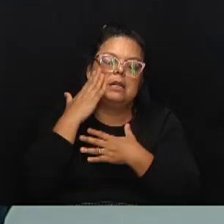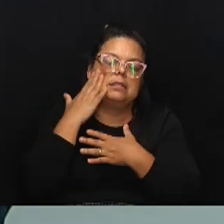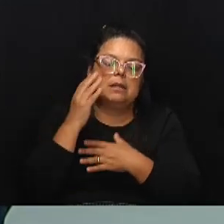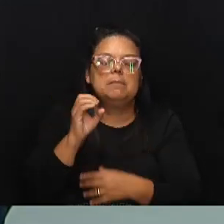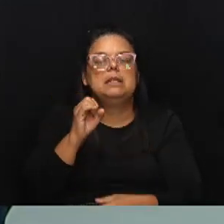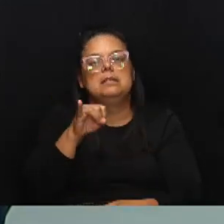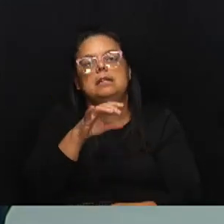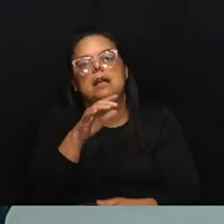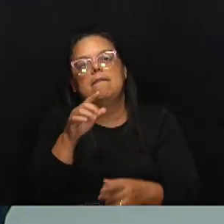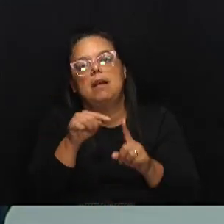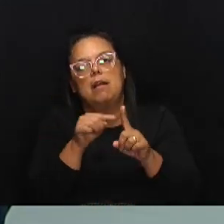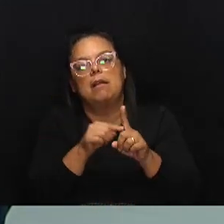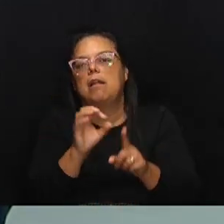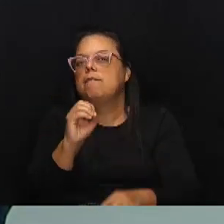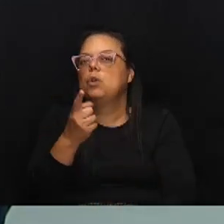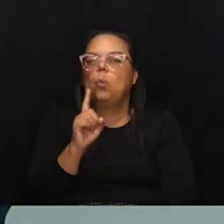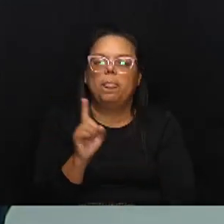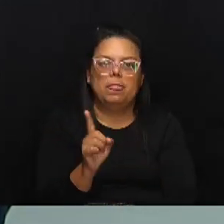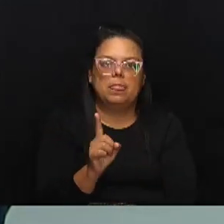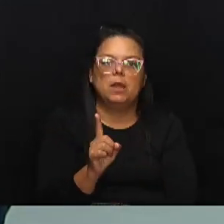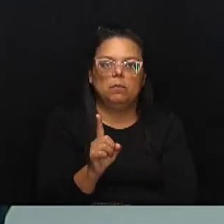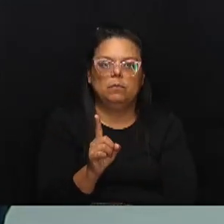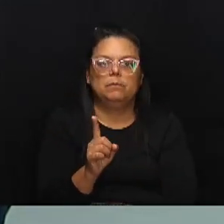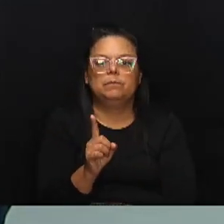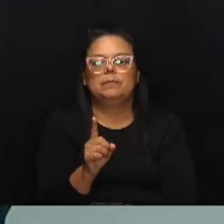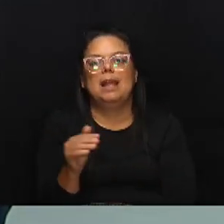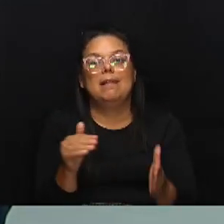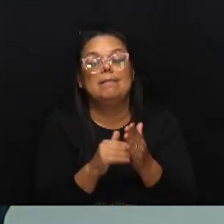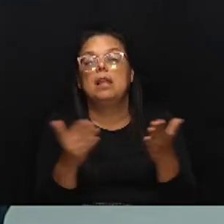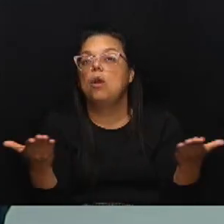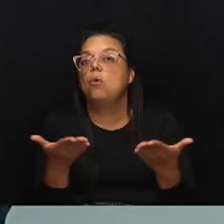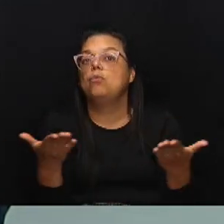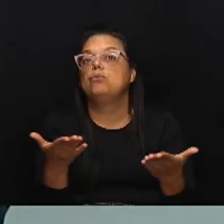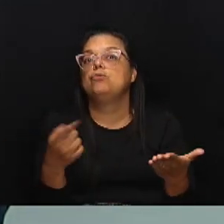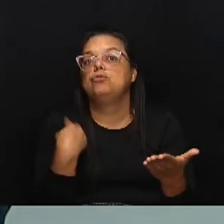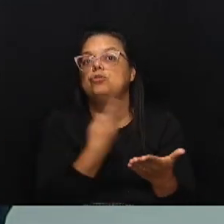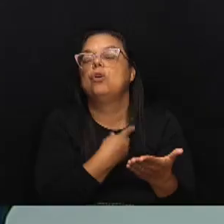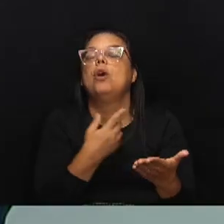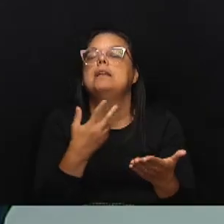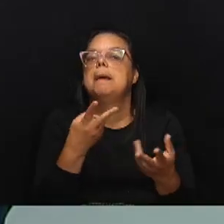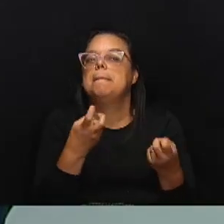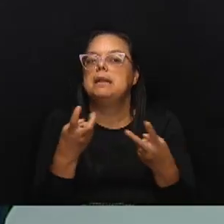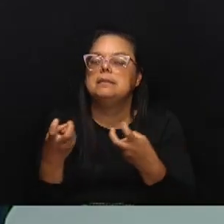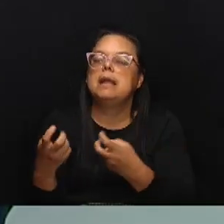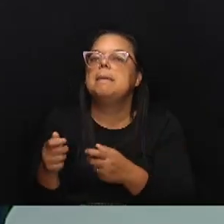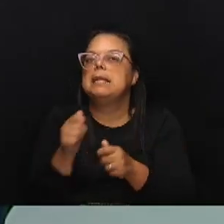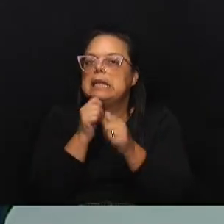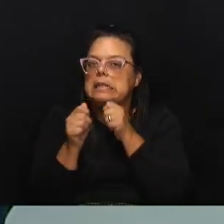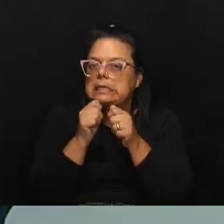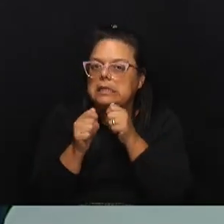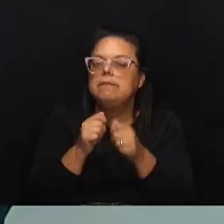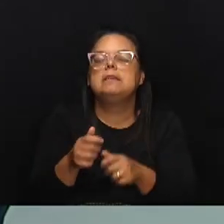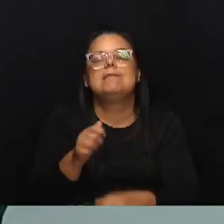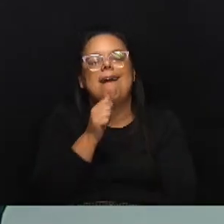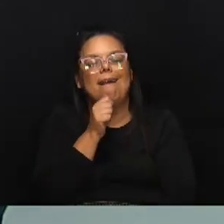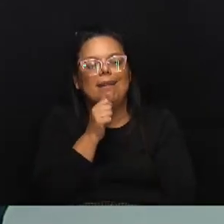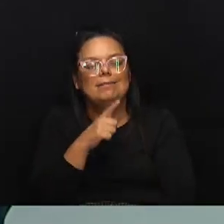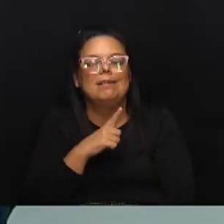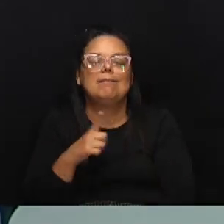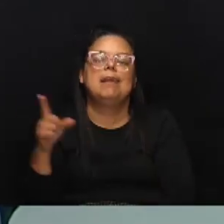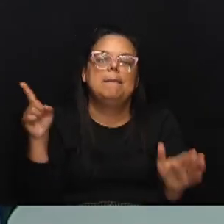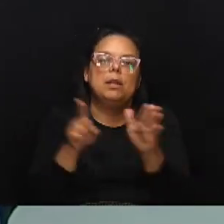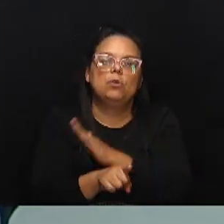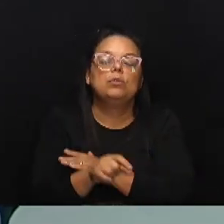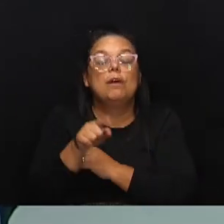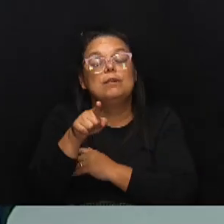não grávida. E até hoje a gente percebe que em entrevistas de emprego acontecem essas perguntas sobre você tem